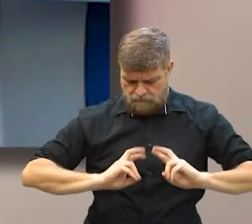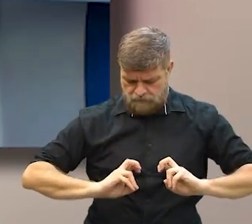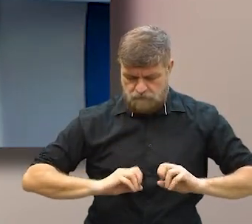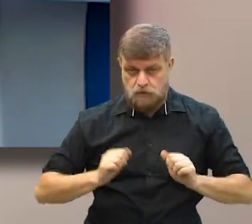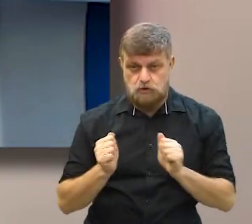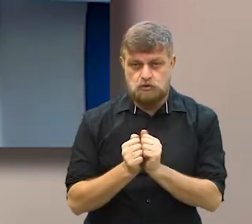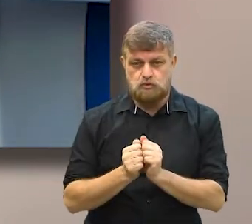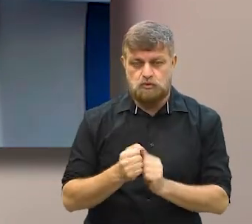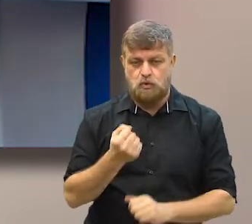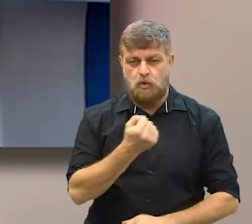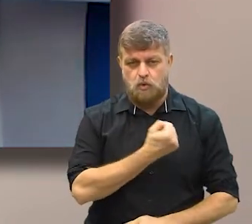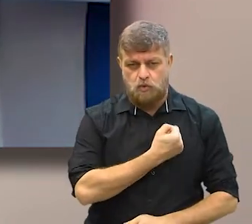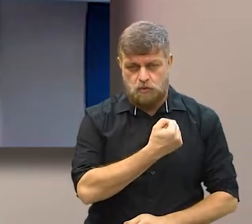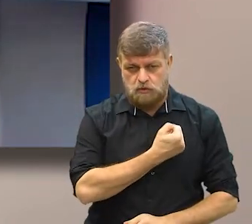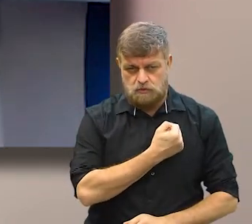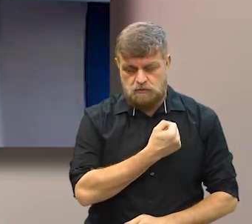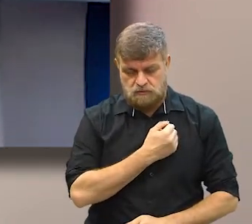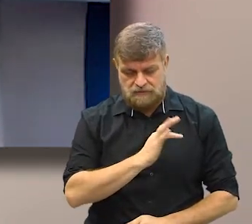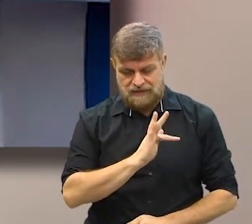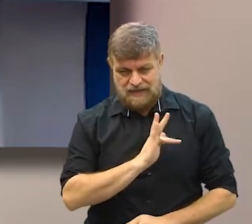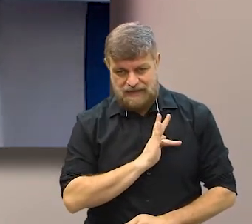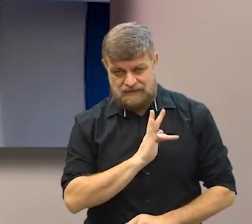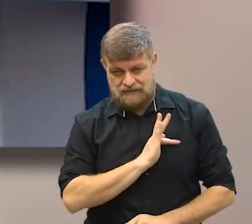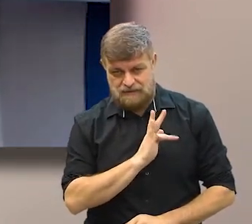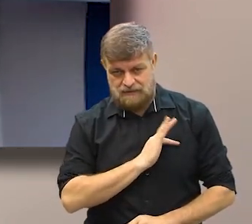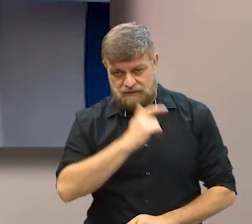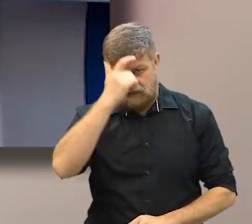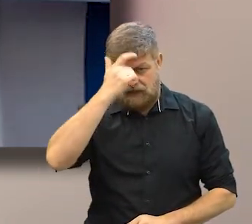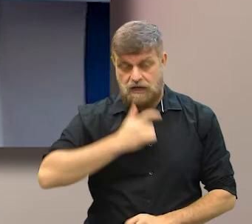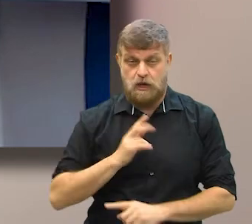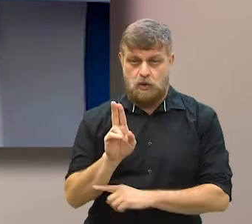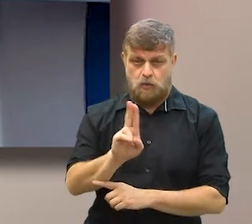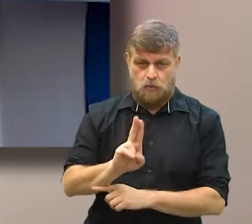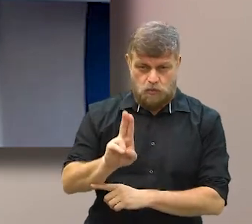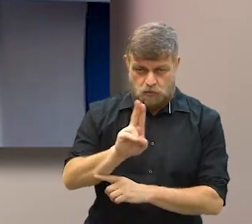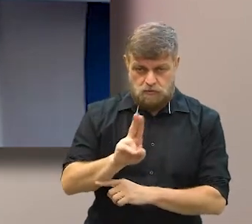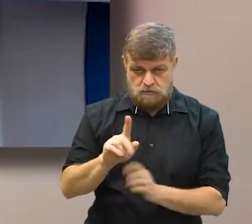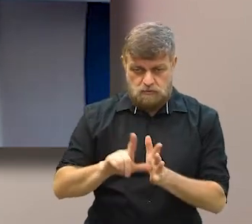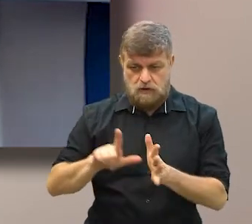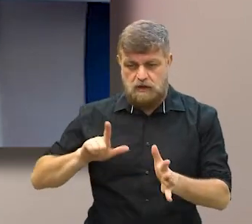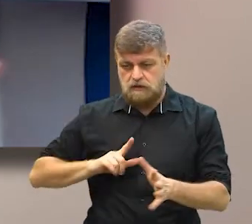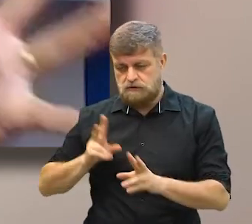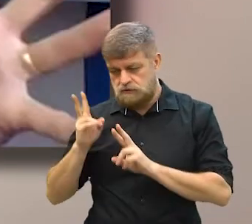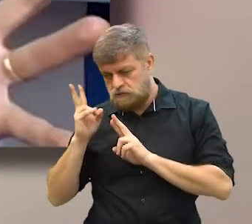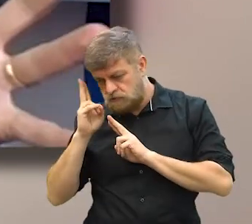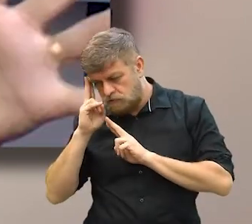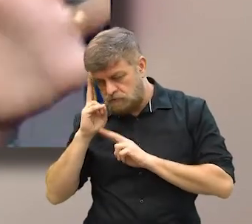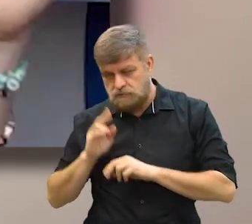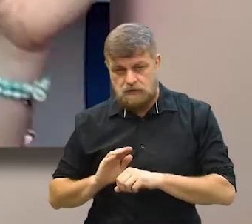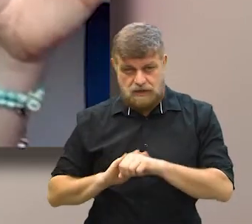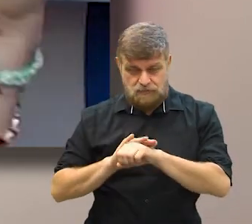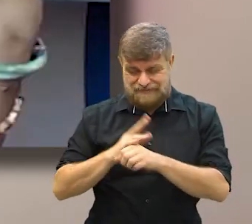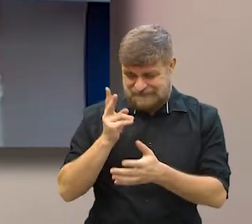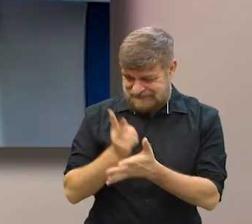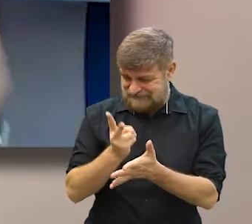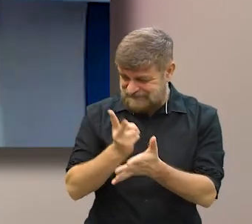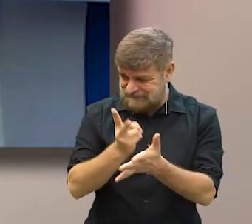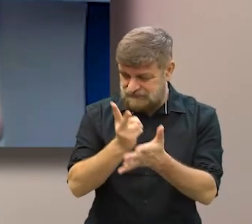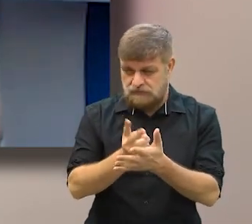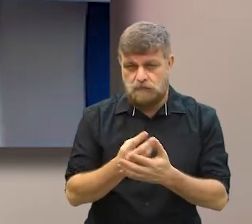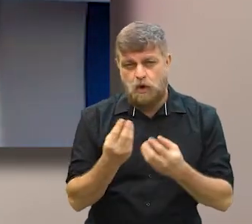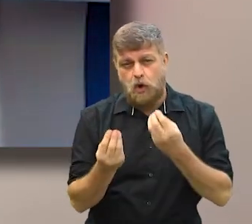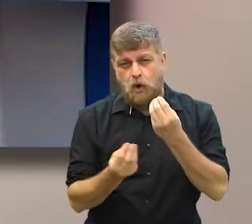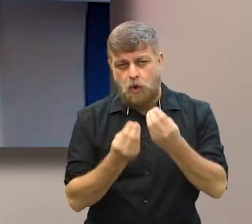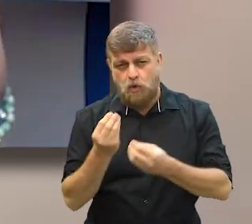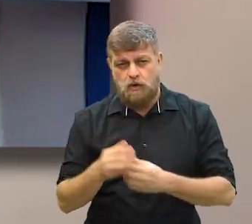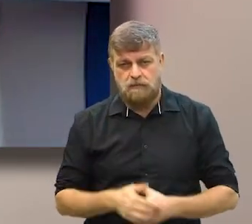os números, que é a técnica que eu uso antes de dormir toda noite. Então, como que eu